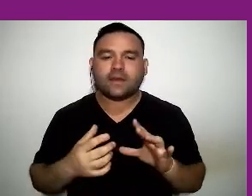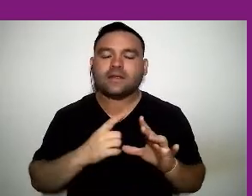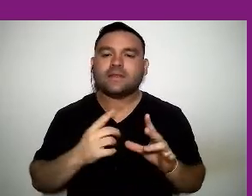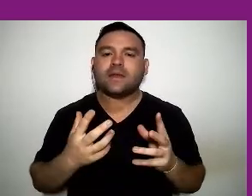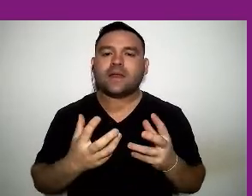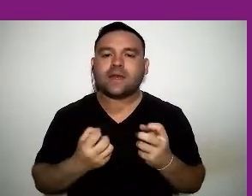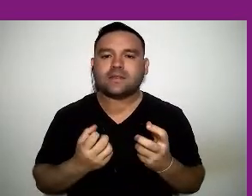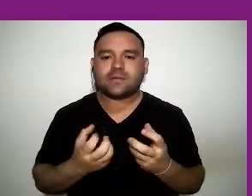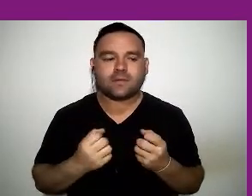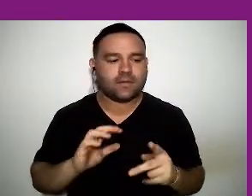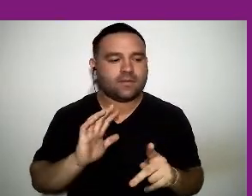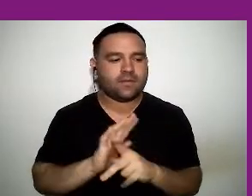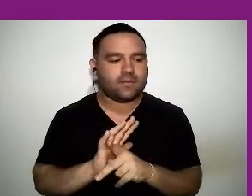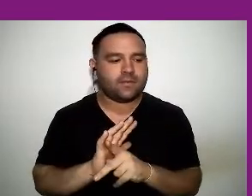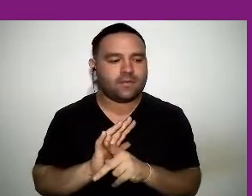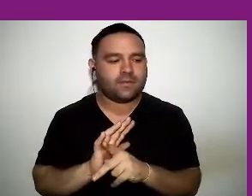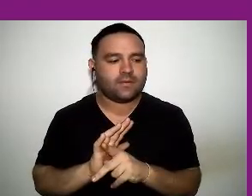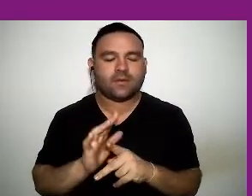de